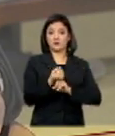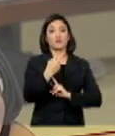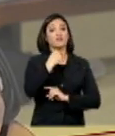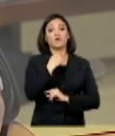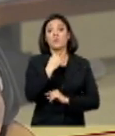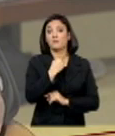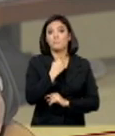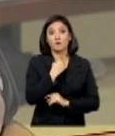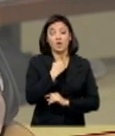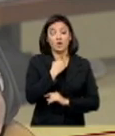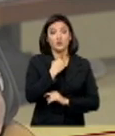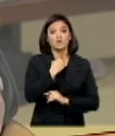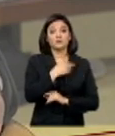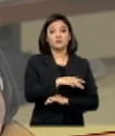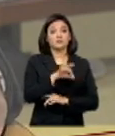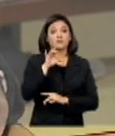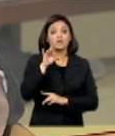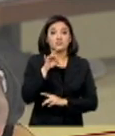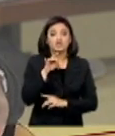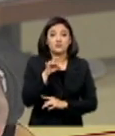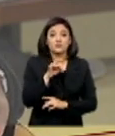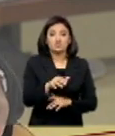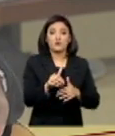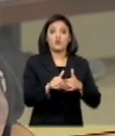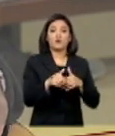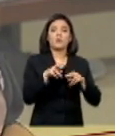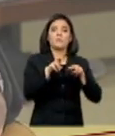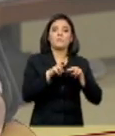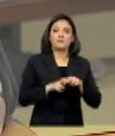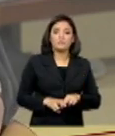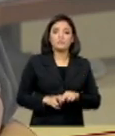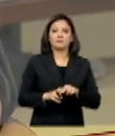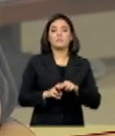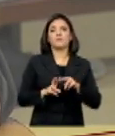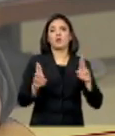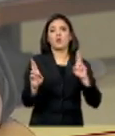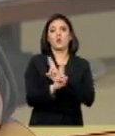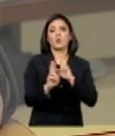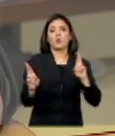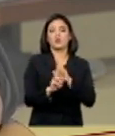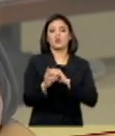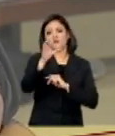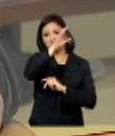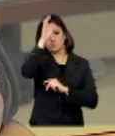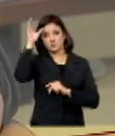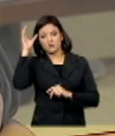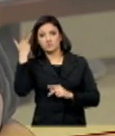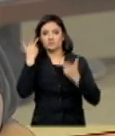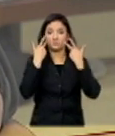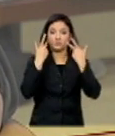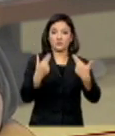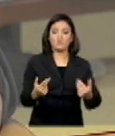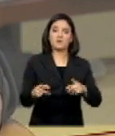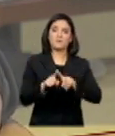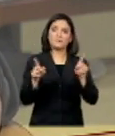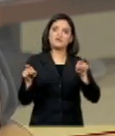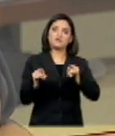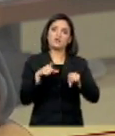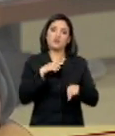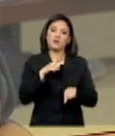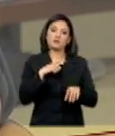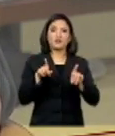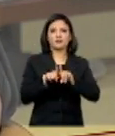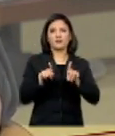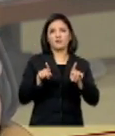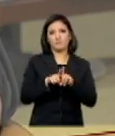simplesmente aproximar da corriqueira relação consumerista na copa quando era ótimo individualista